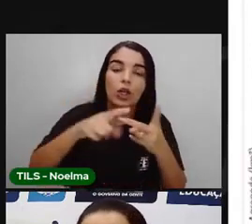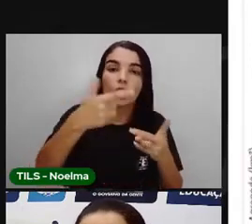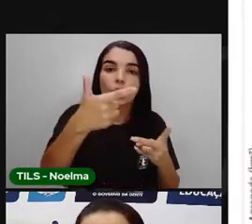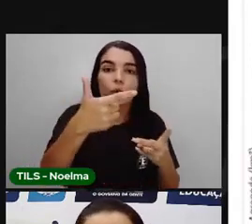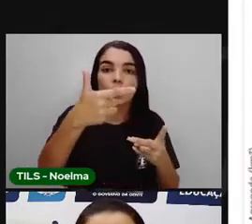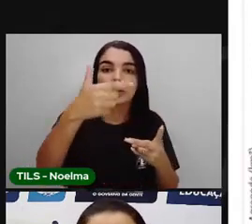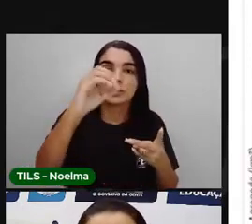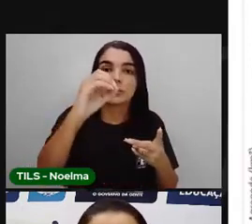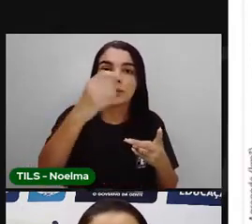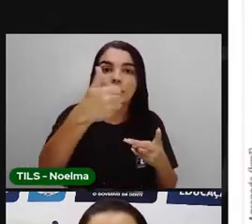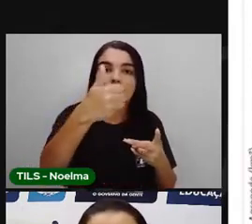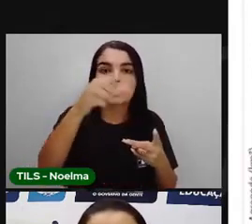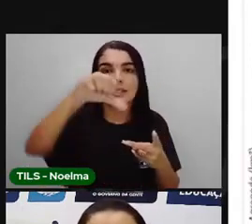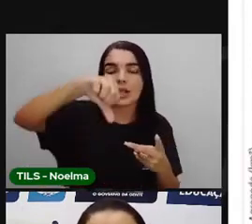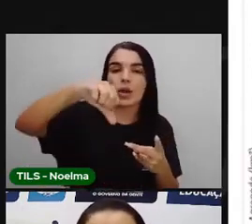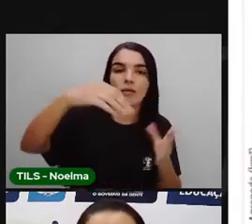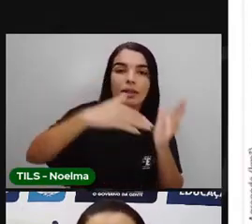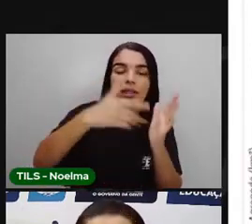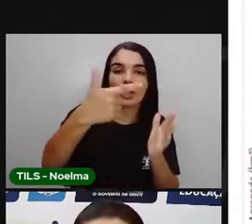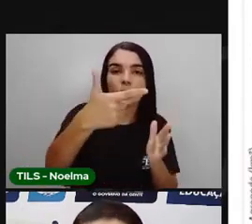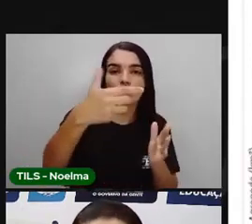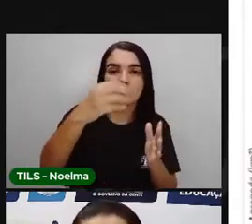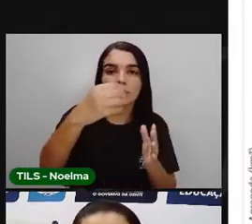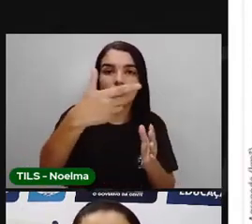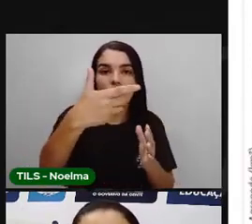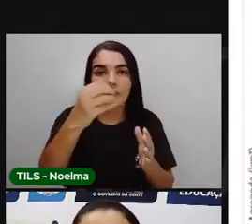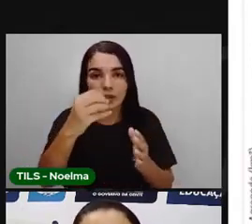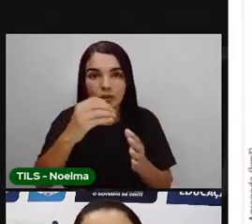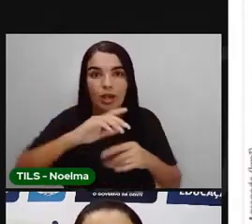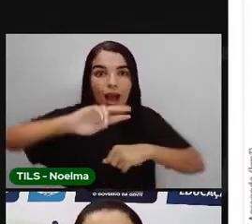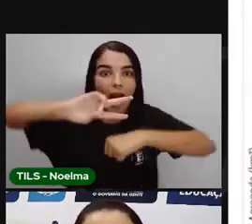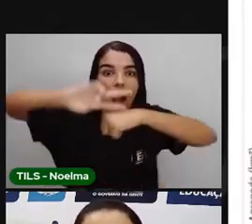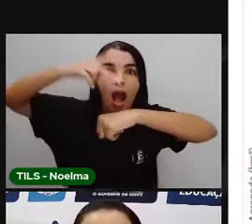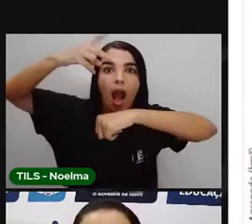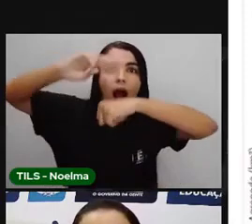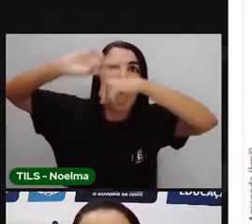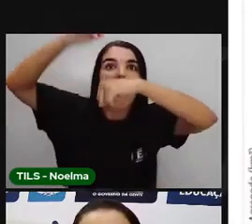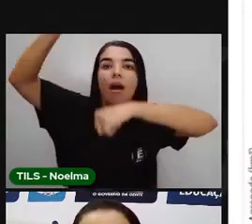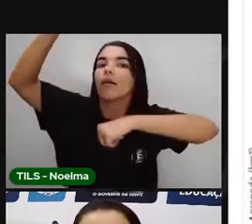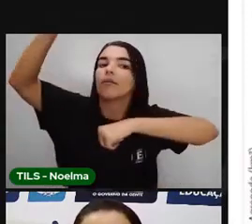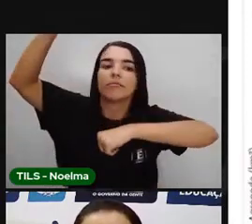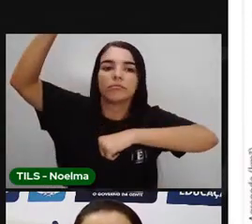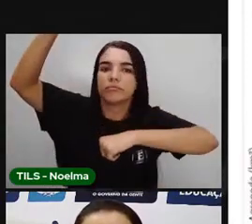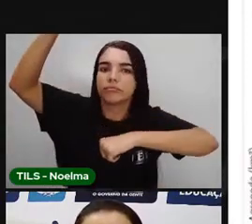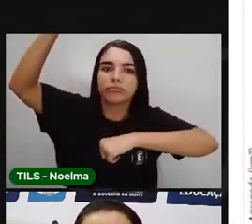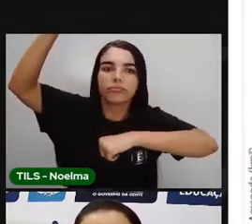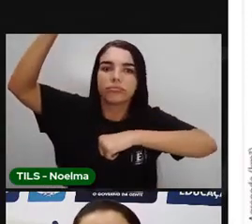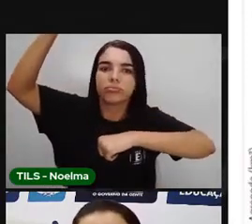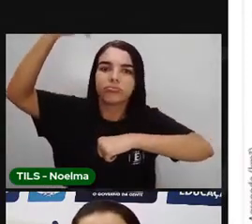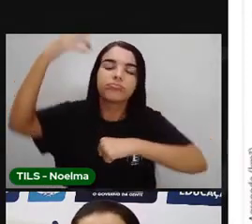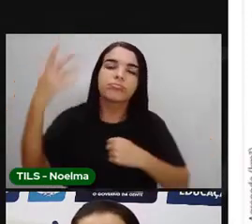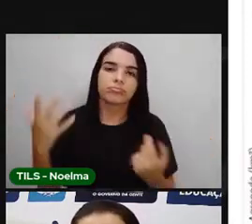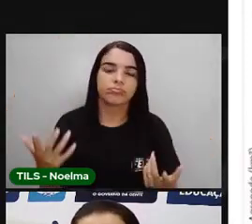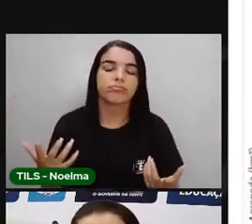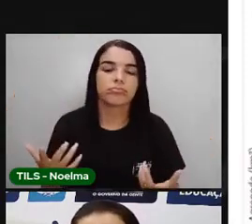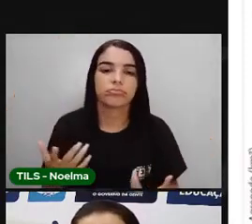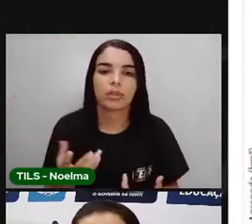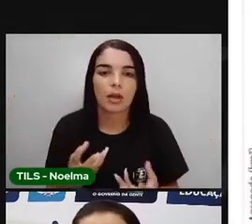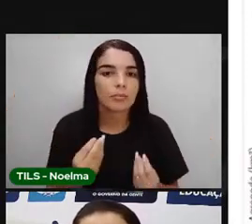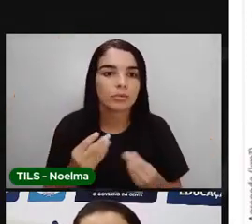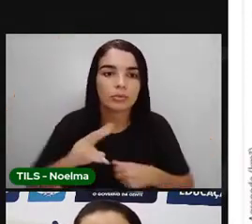2020, aí que a coisa complicou, quase que duplicou o valor lá de 2015,